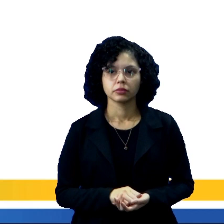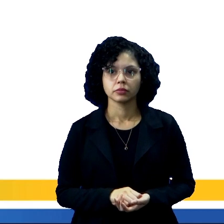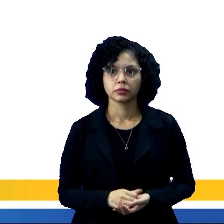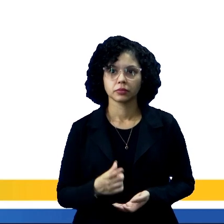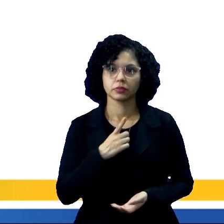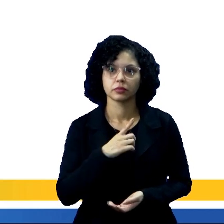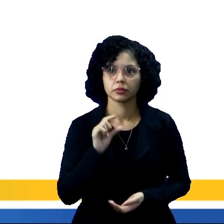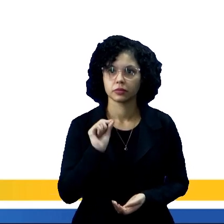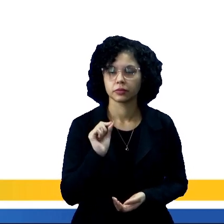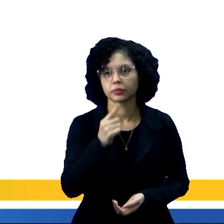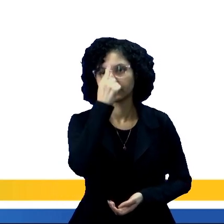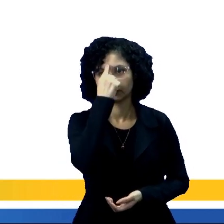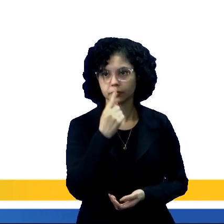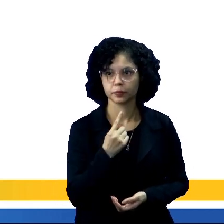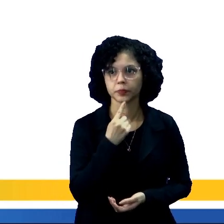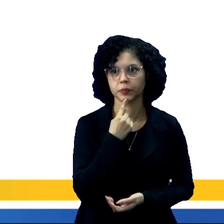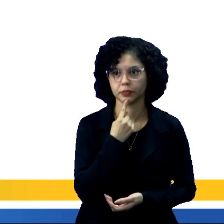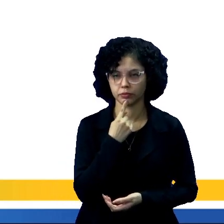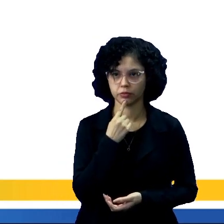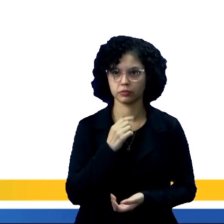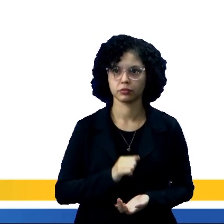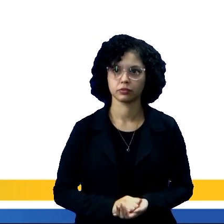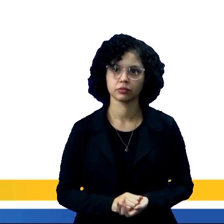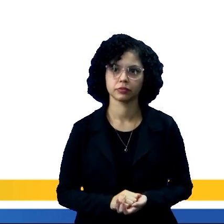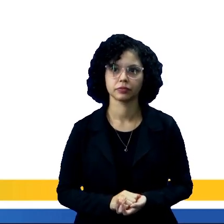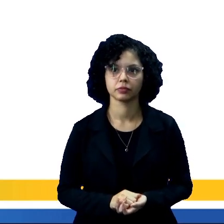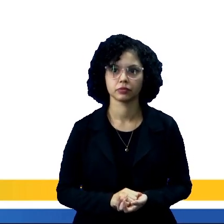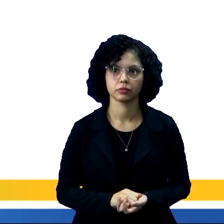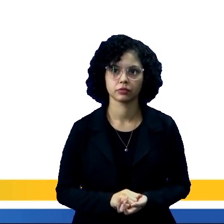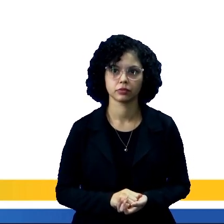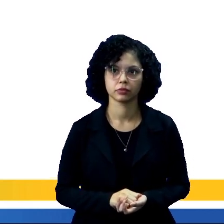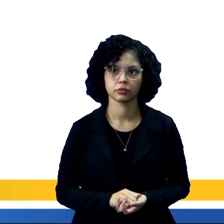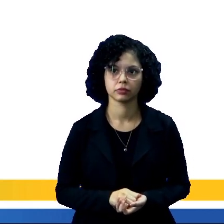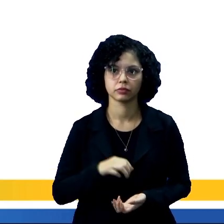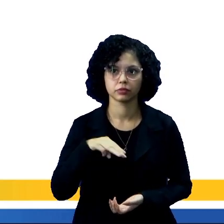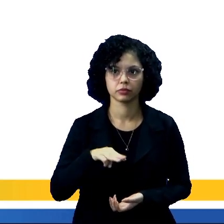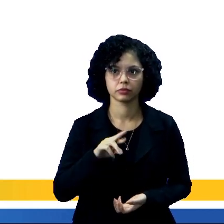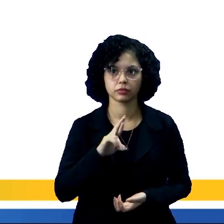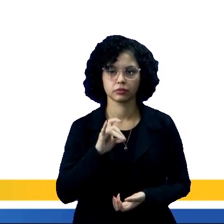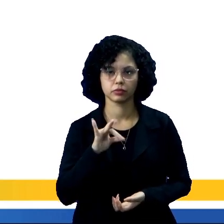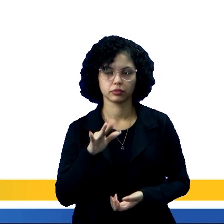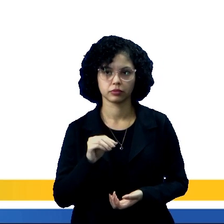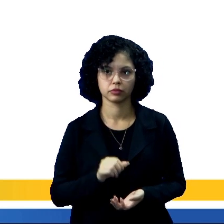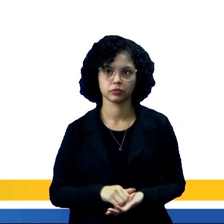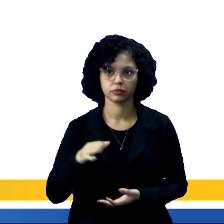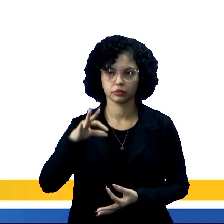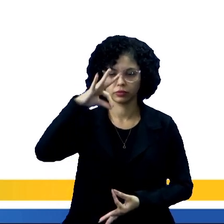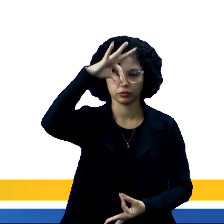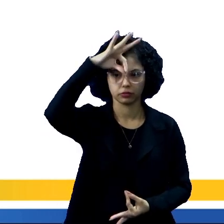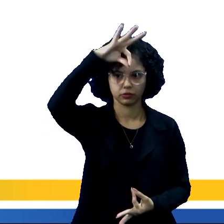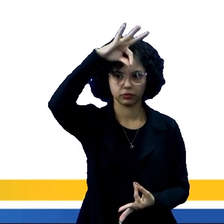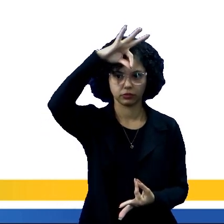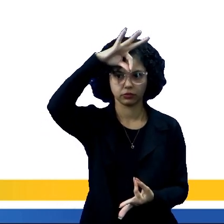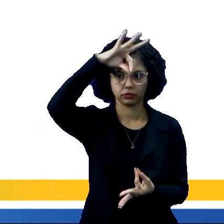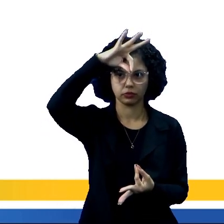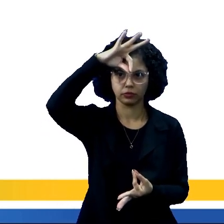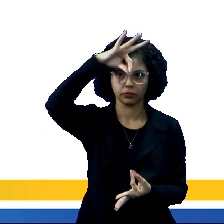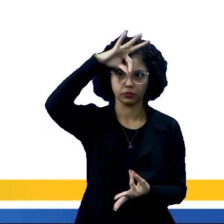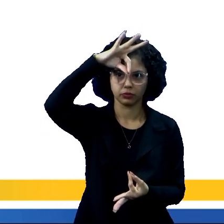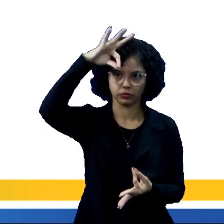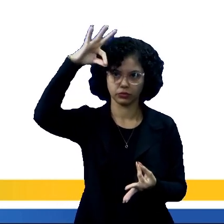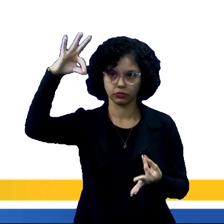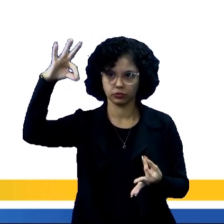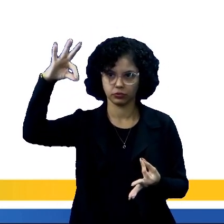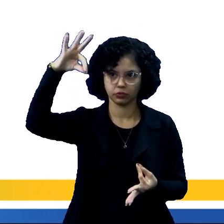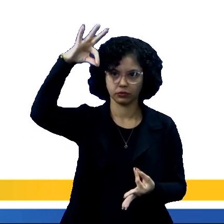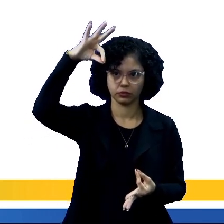temos aí uma figura, tá? O meridiano, que a gente está observando aí, que são essas figuras,